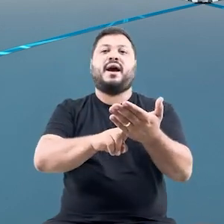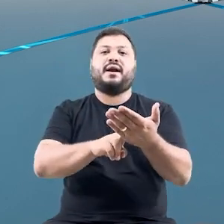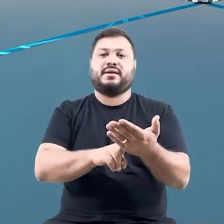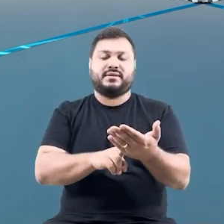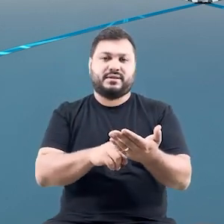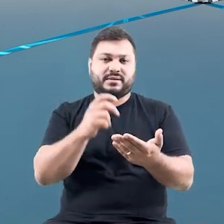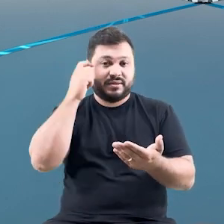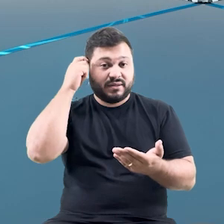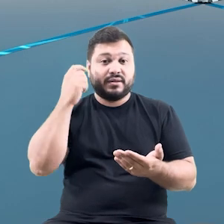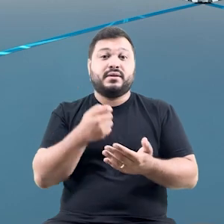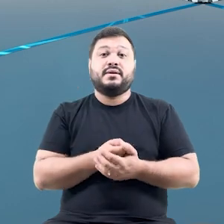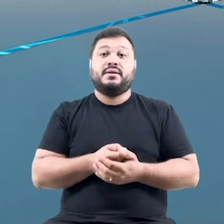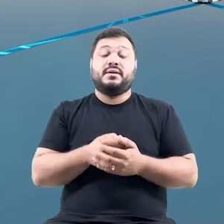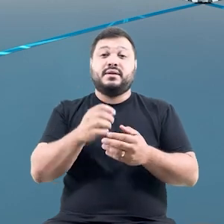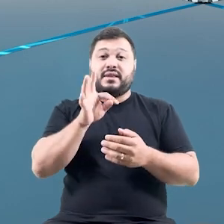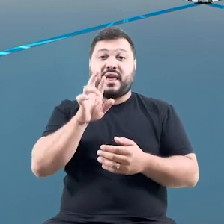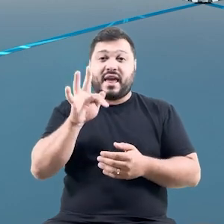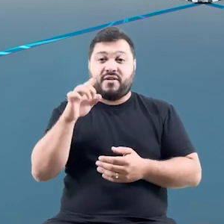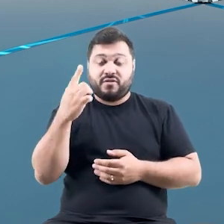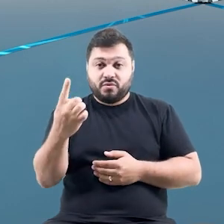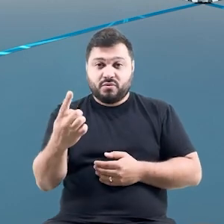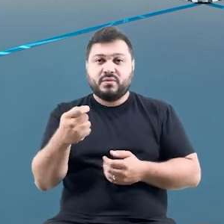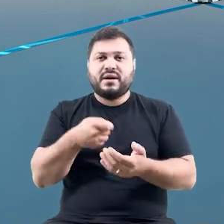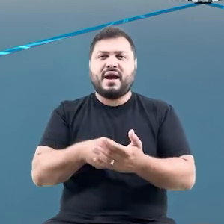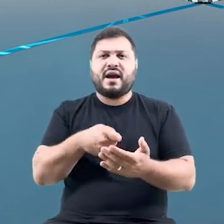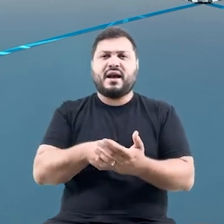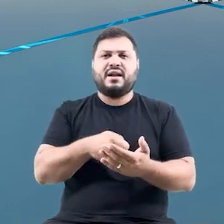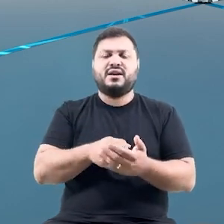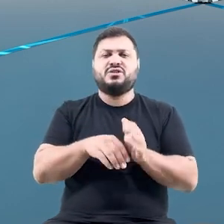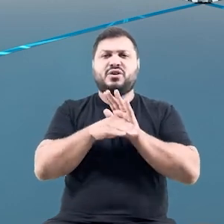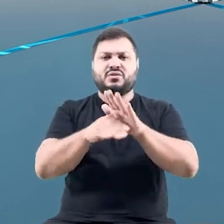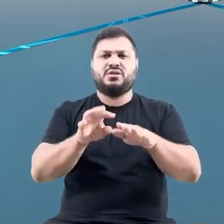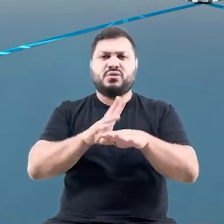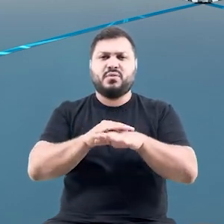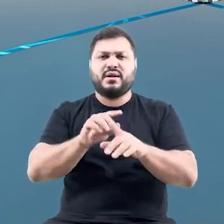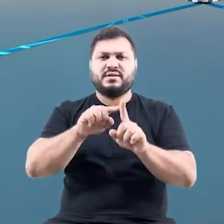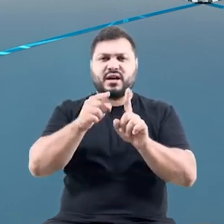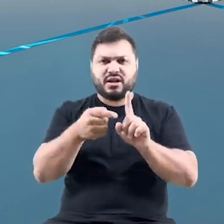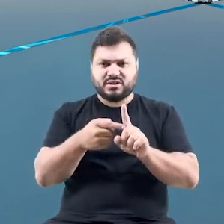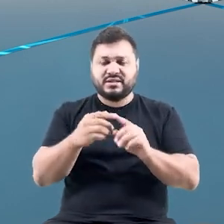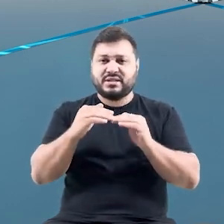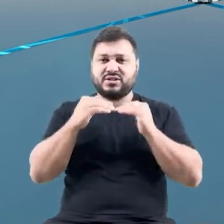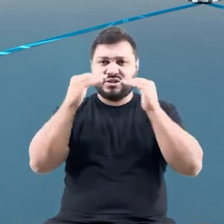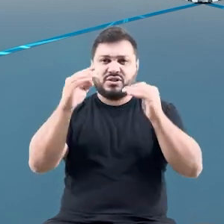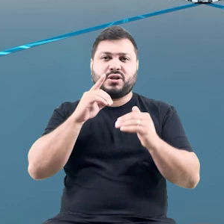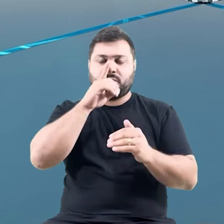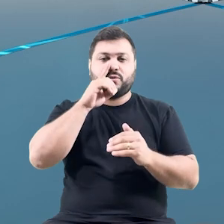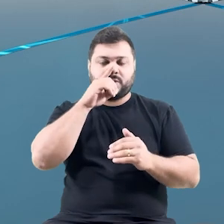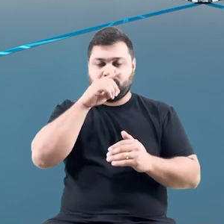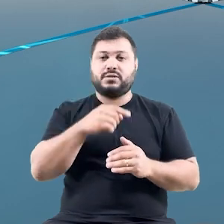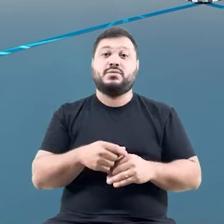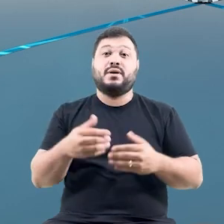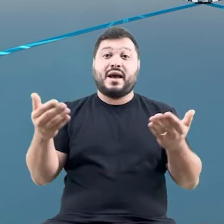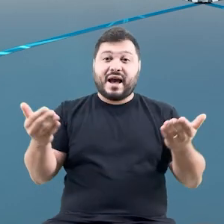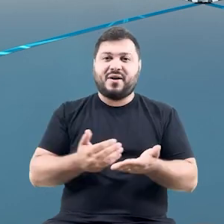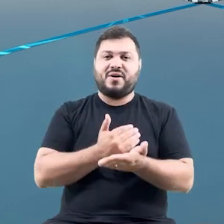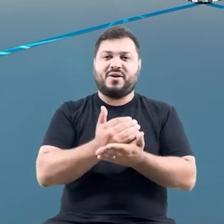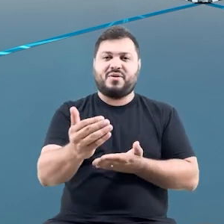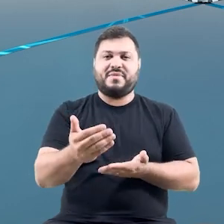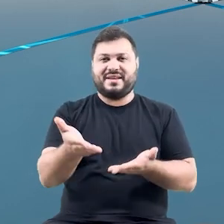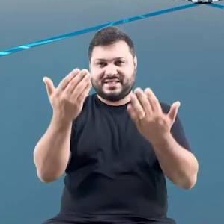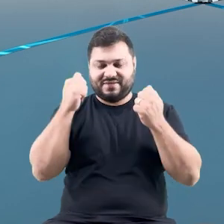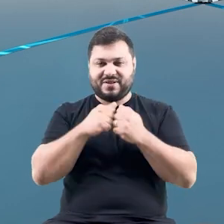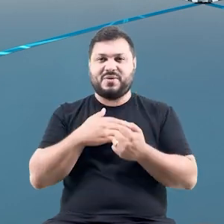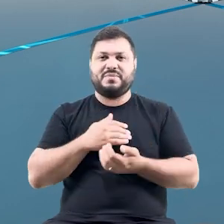literária sem autorização. TRF da Primeira Região garante auxílio-doença a gestante de alto risco. É a partir